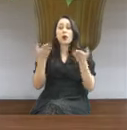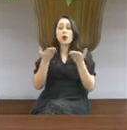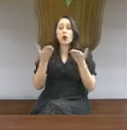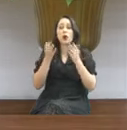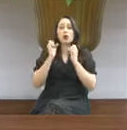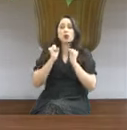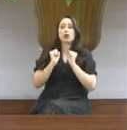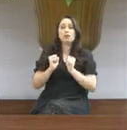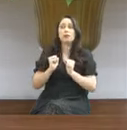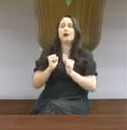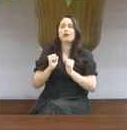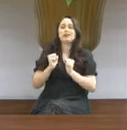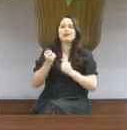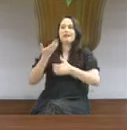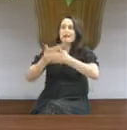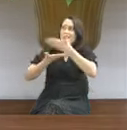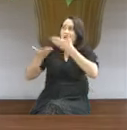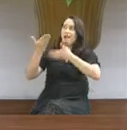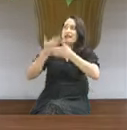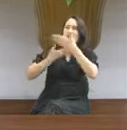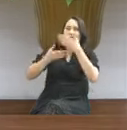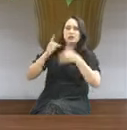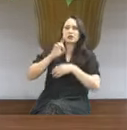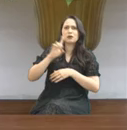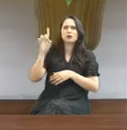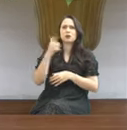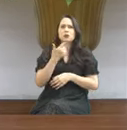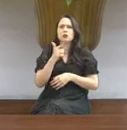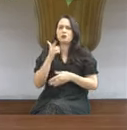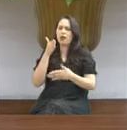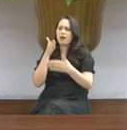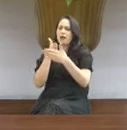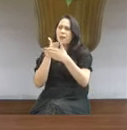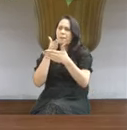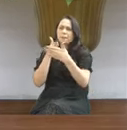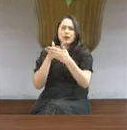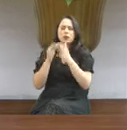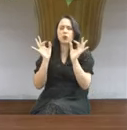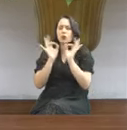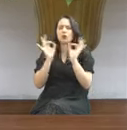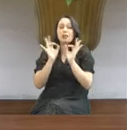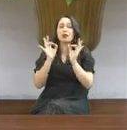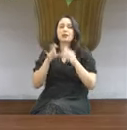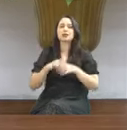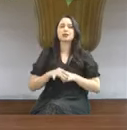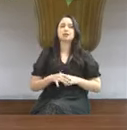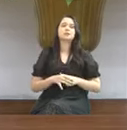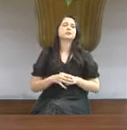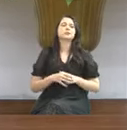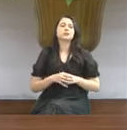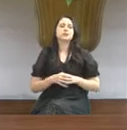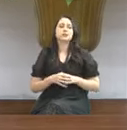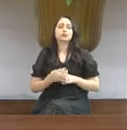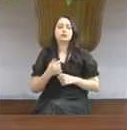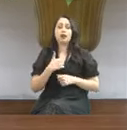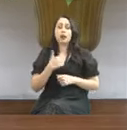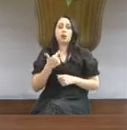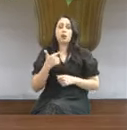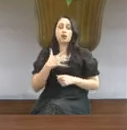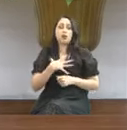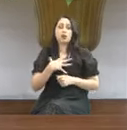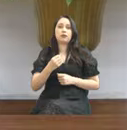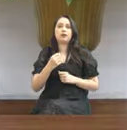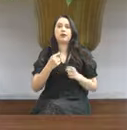rasgado e agora não existe mais nenhum impedimento. Sabe, o filho, eu não tenho filhos, mas